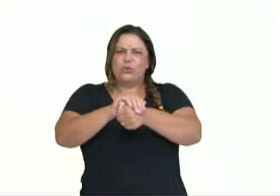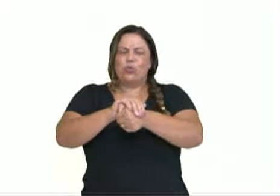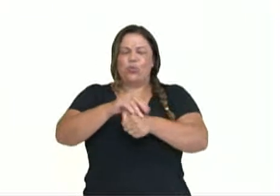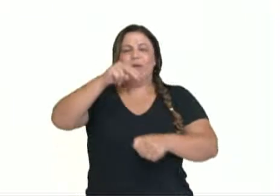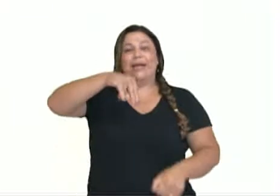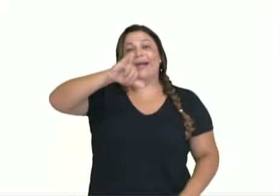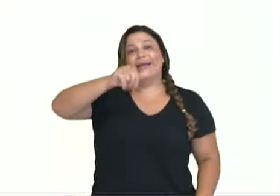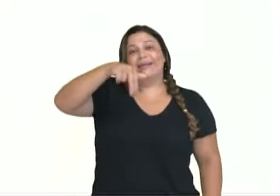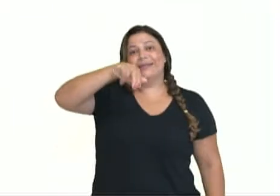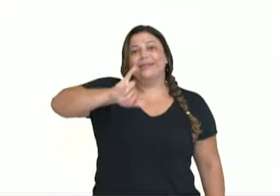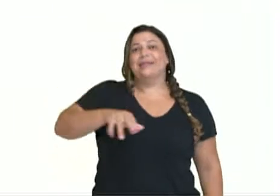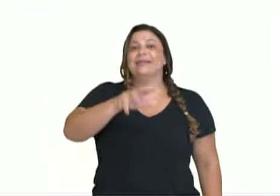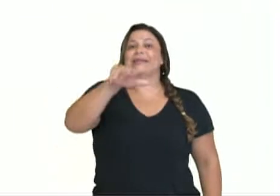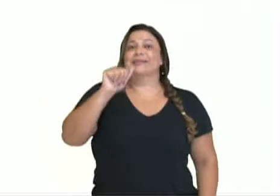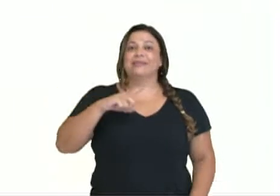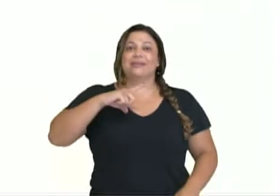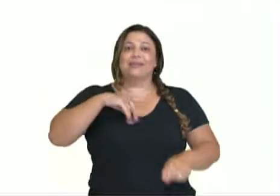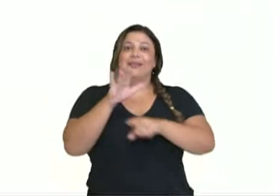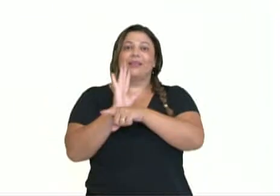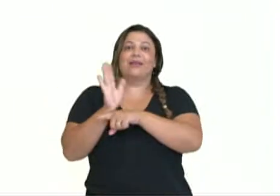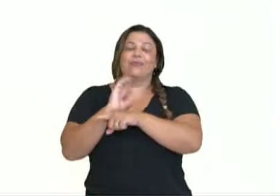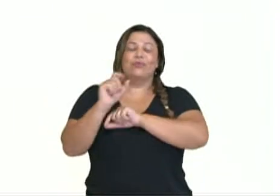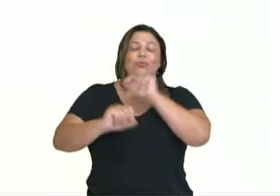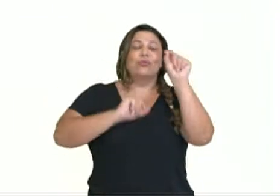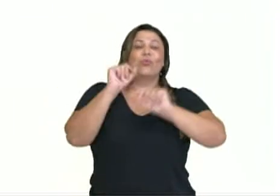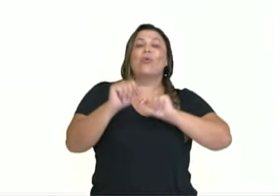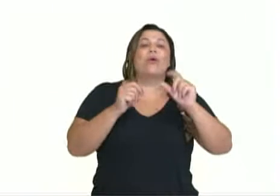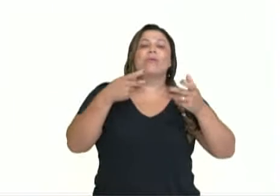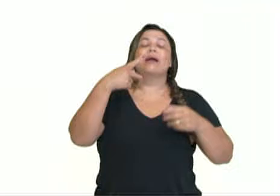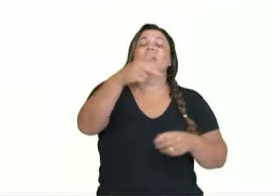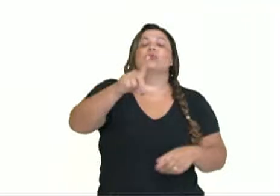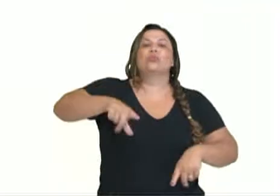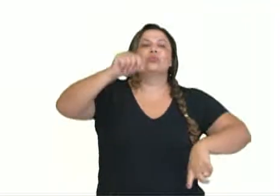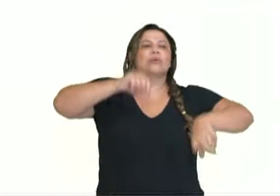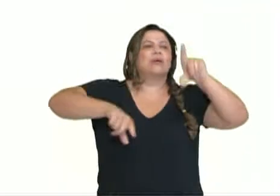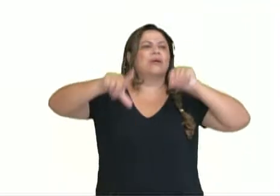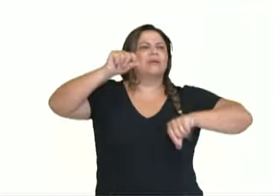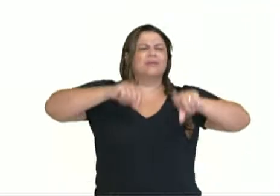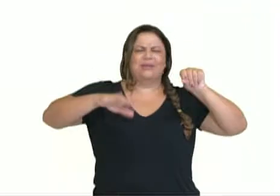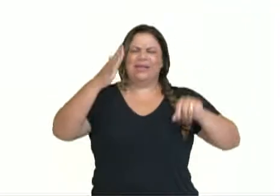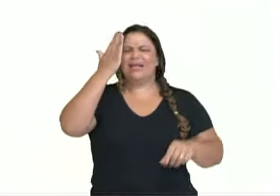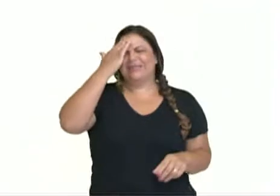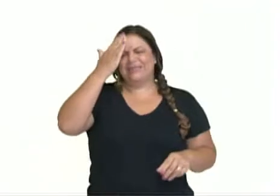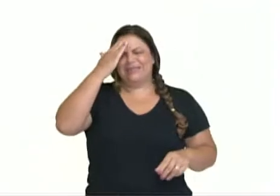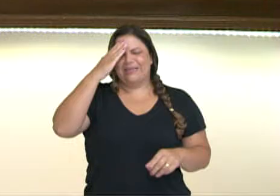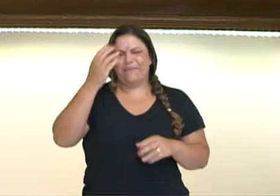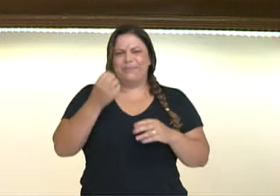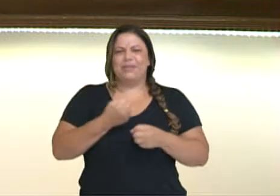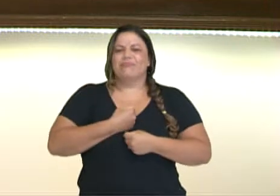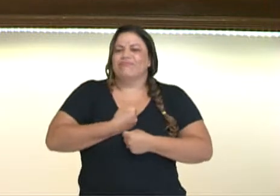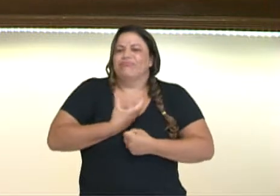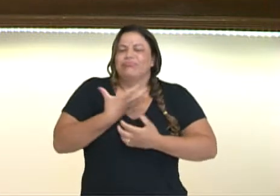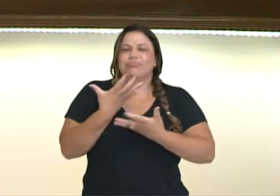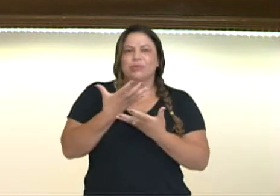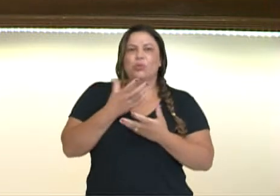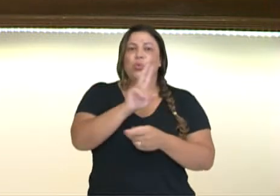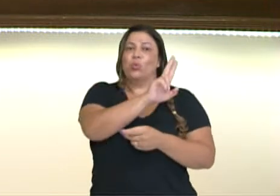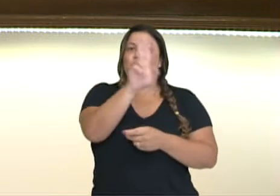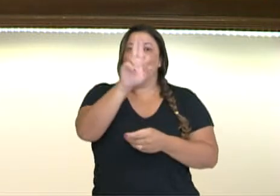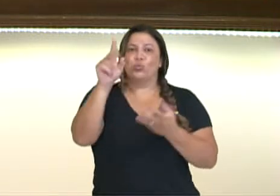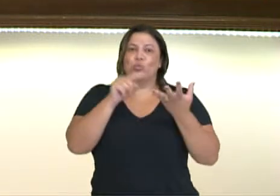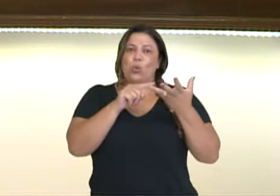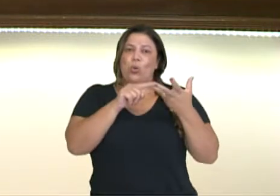legal, hein? Qual é a sua tartaruga ninja preferida? Sabia que elas foram inspiradas nos nomes dos